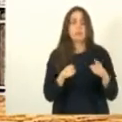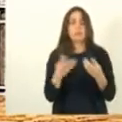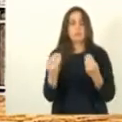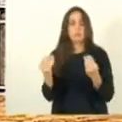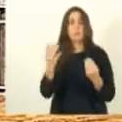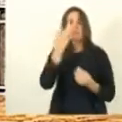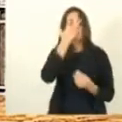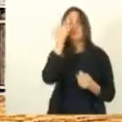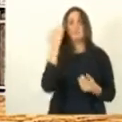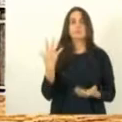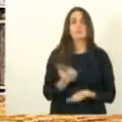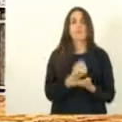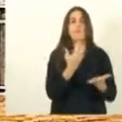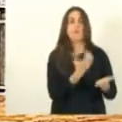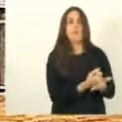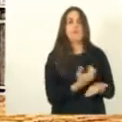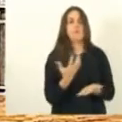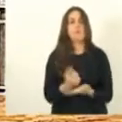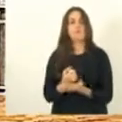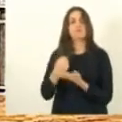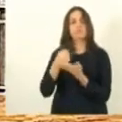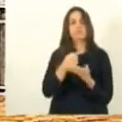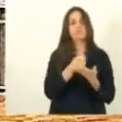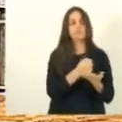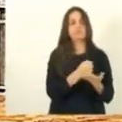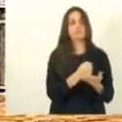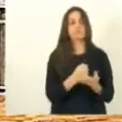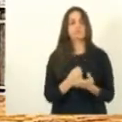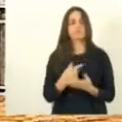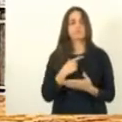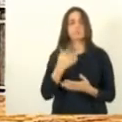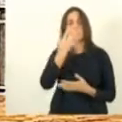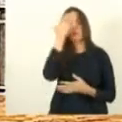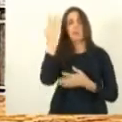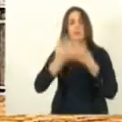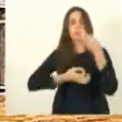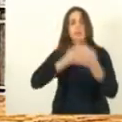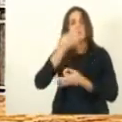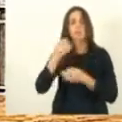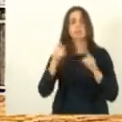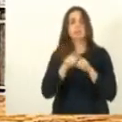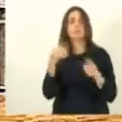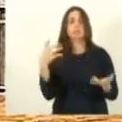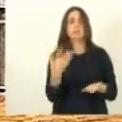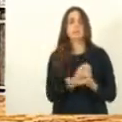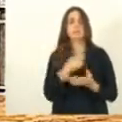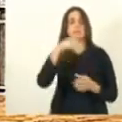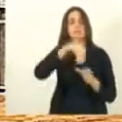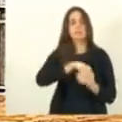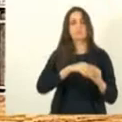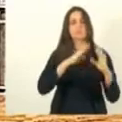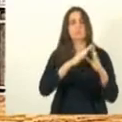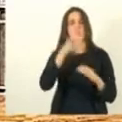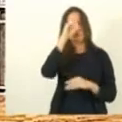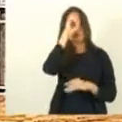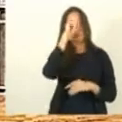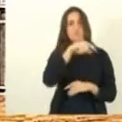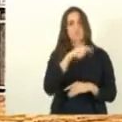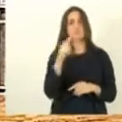muitas vidas foram salvas. Muitos relatos de pessoas que se salvaram ali naquele